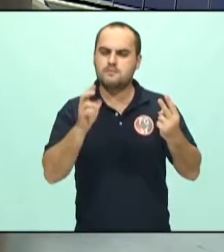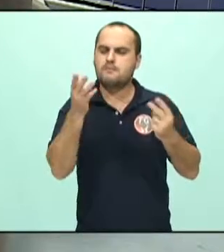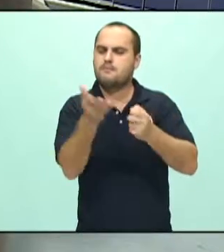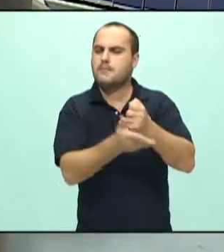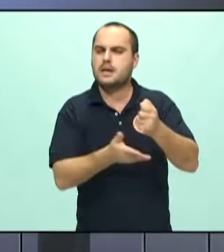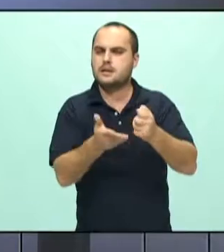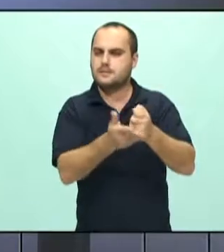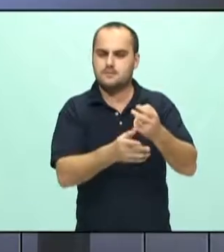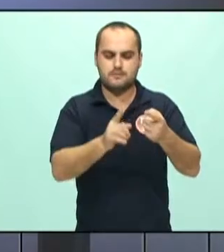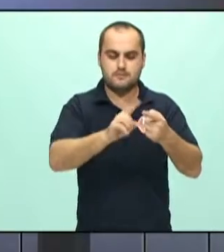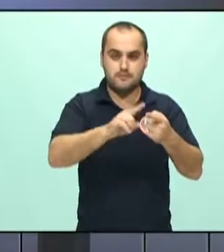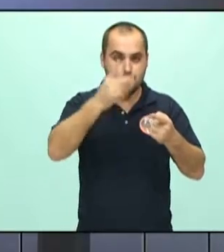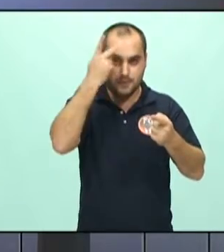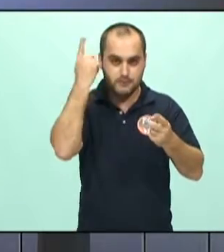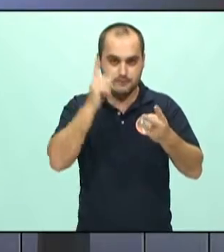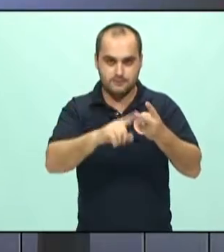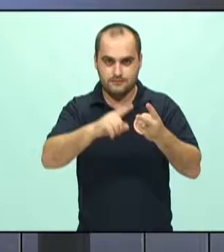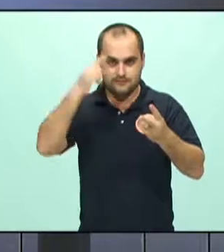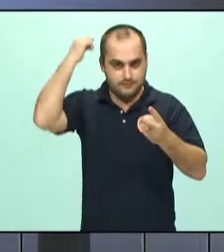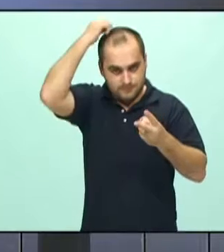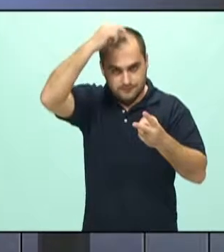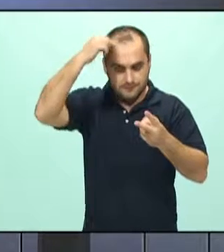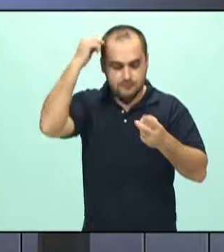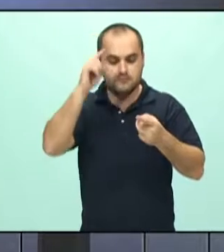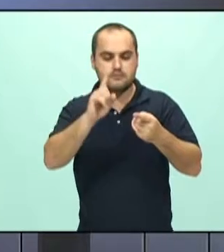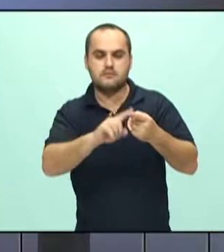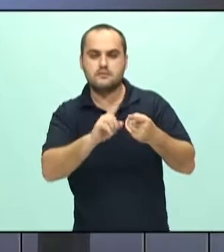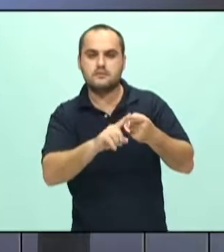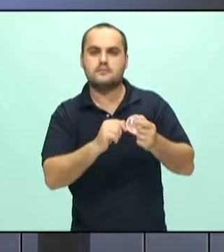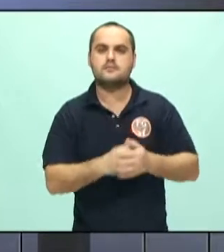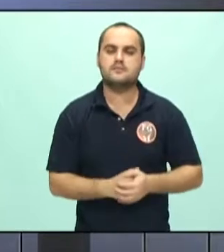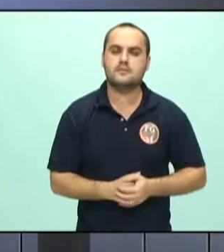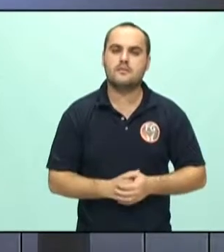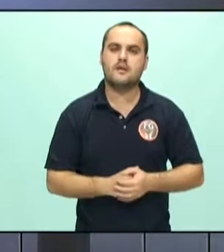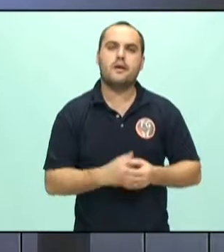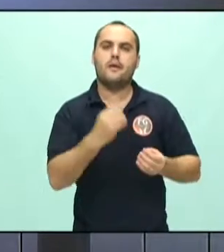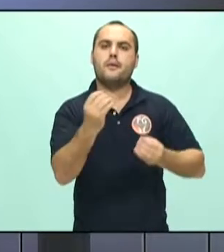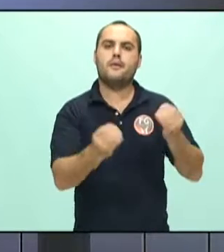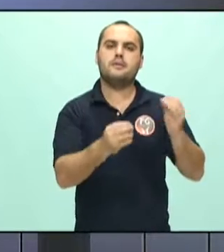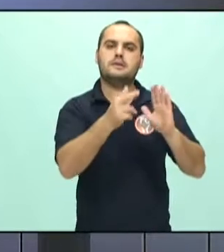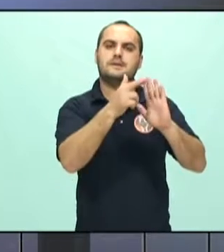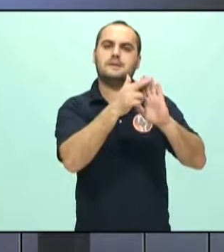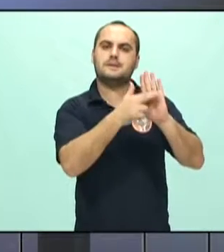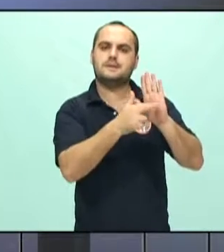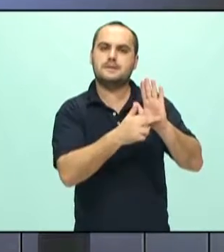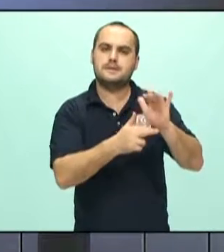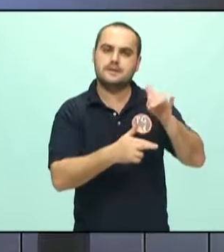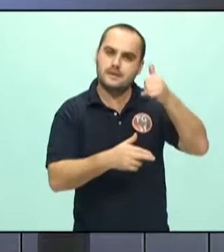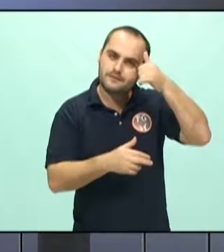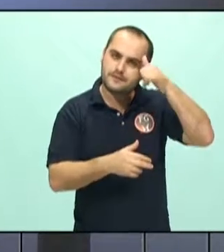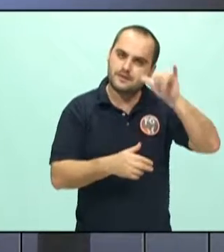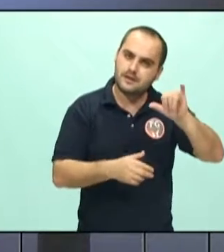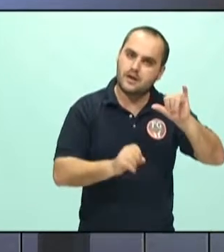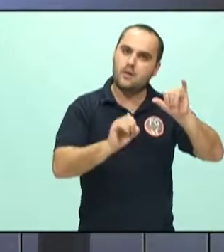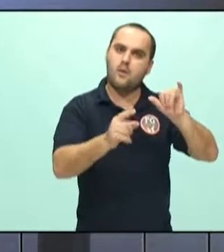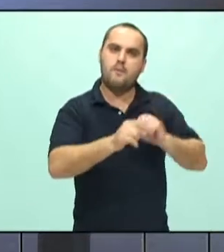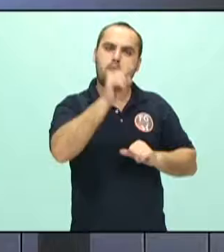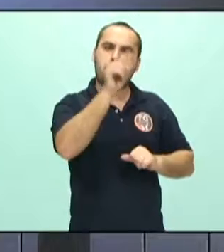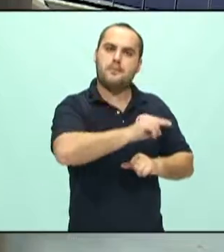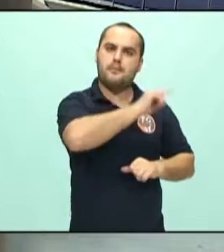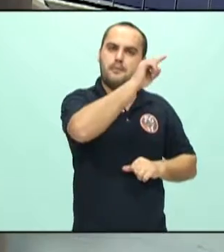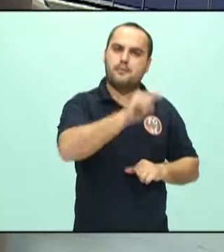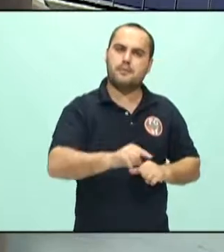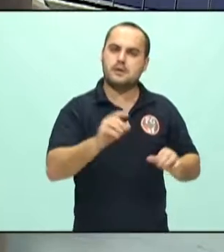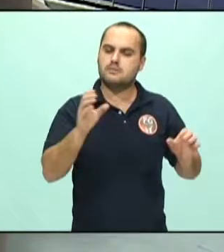né é como regulamentar a diminuição com eliminação completa do uso de sacolas